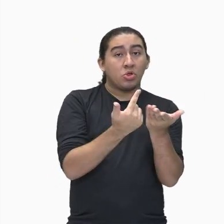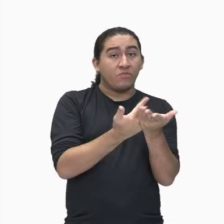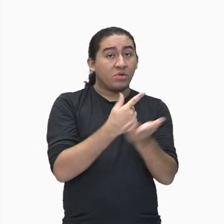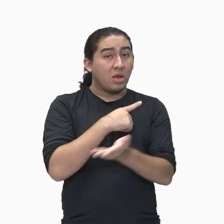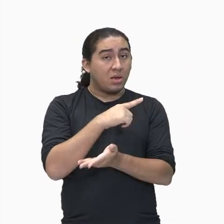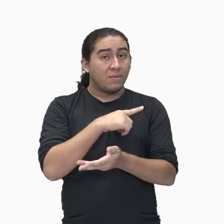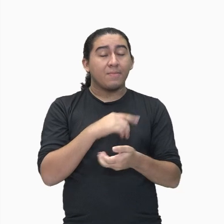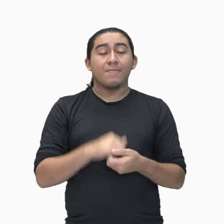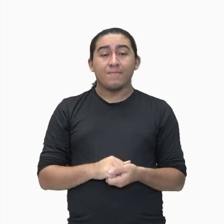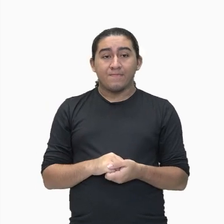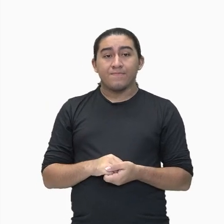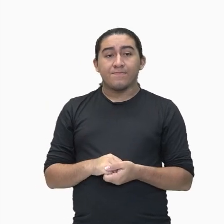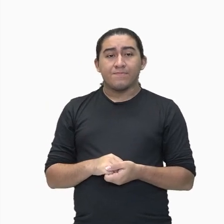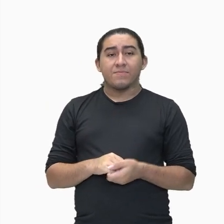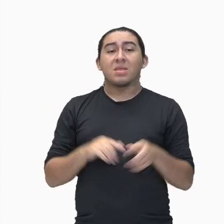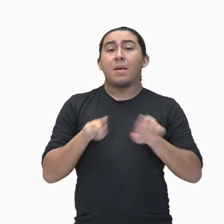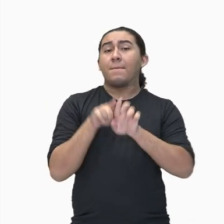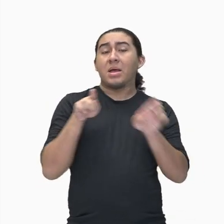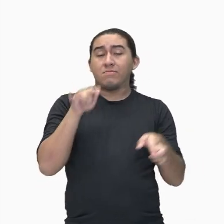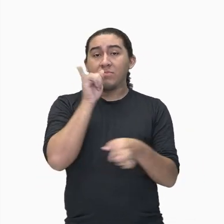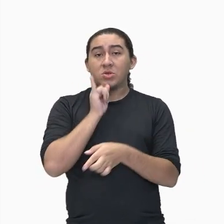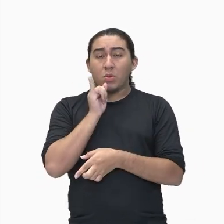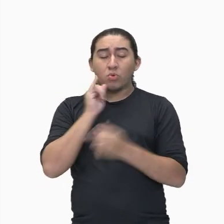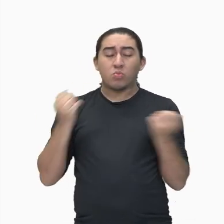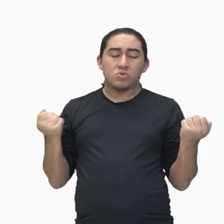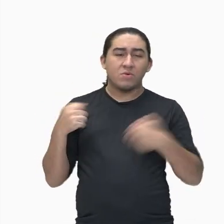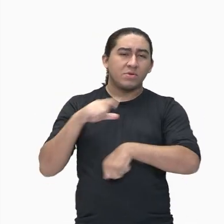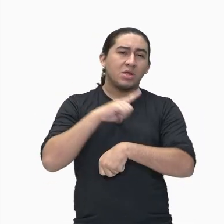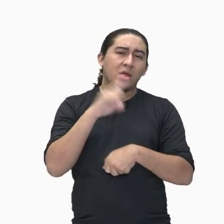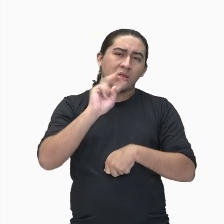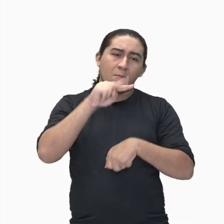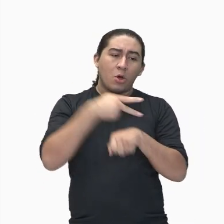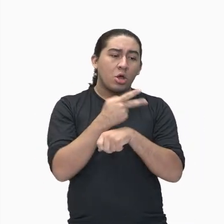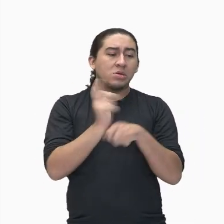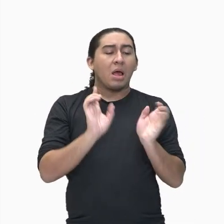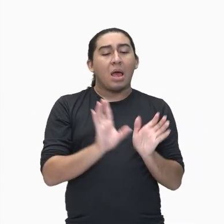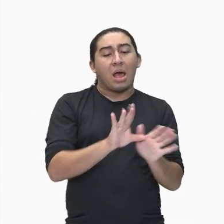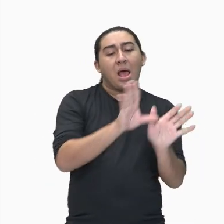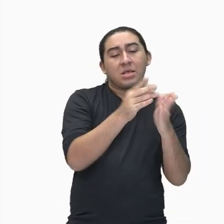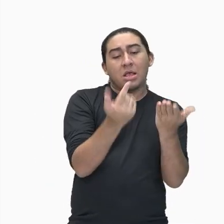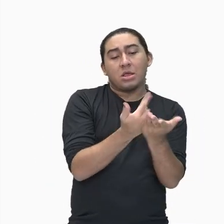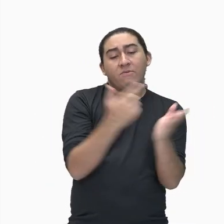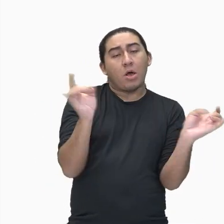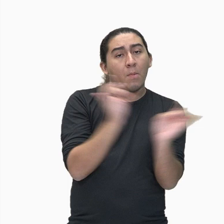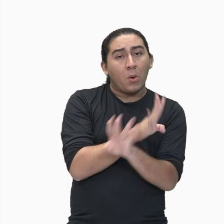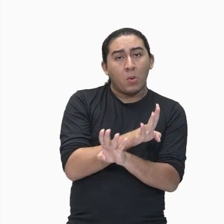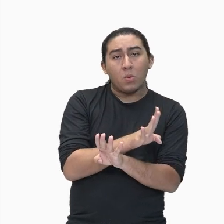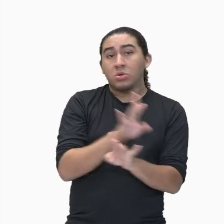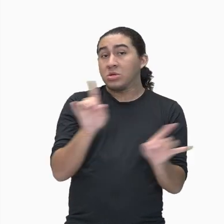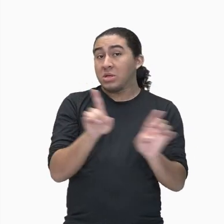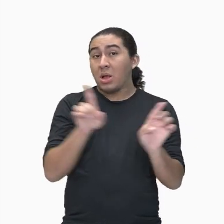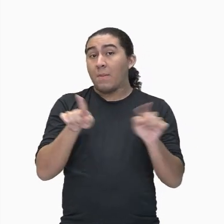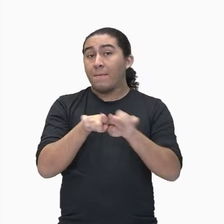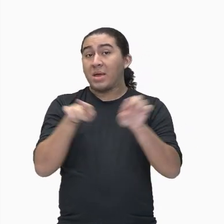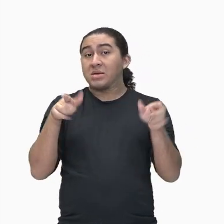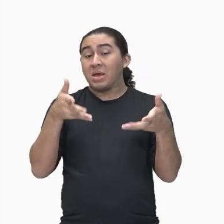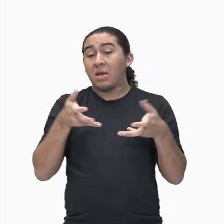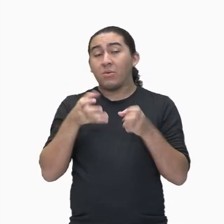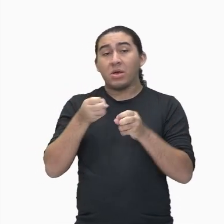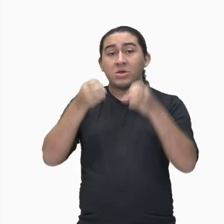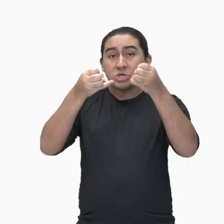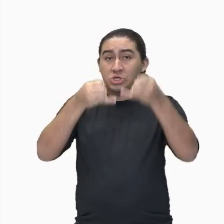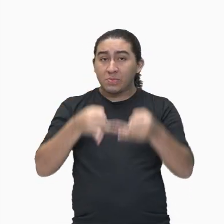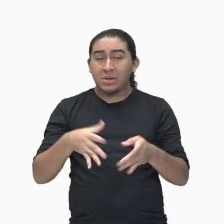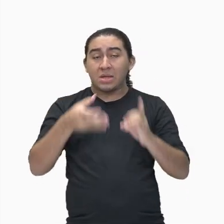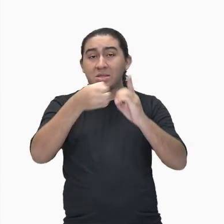asas e que, de repente, eu já poderia passar, né? Mas não, quis dar